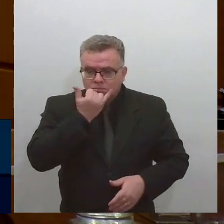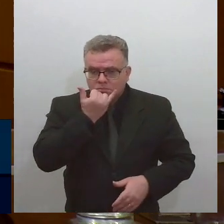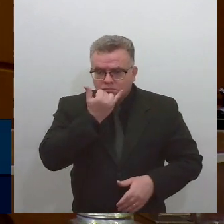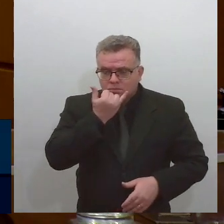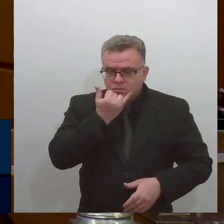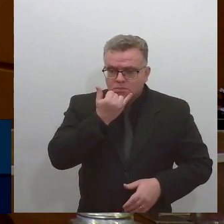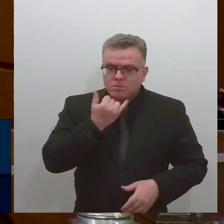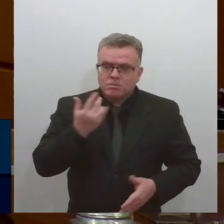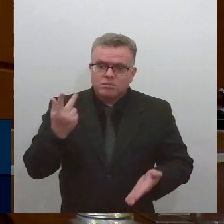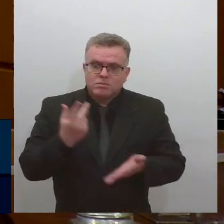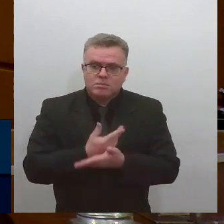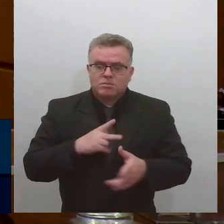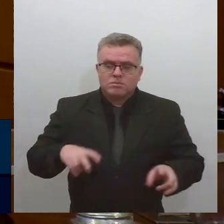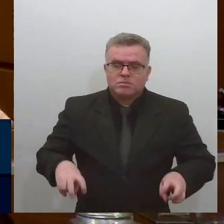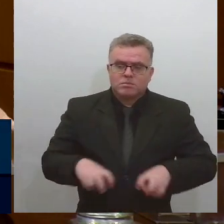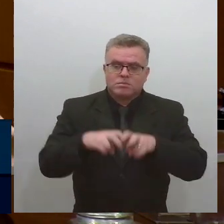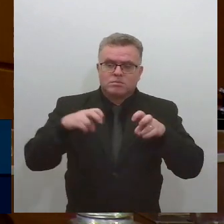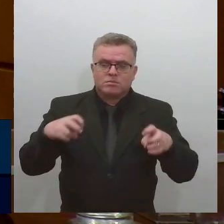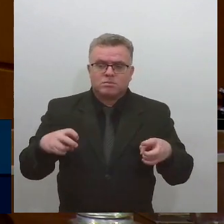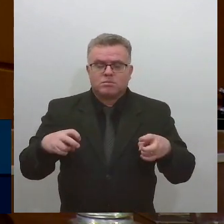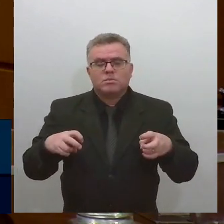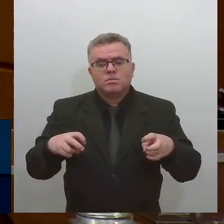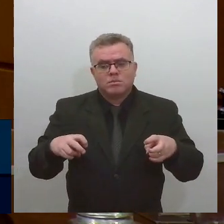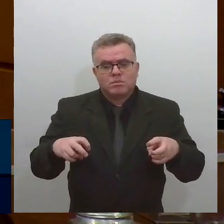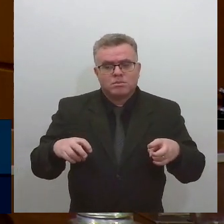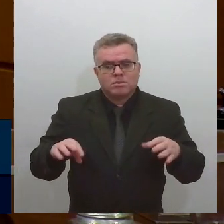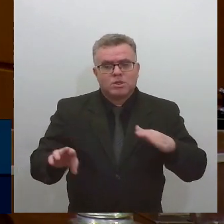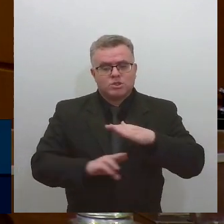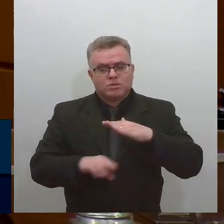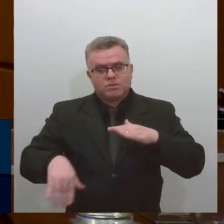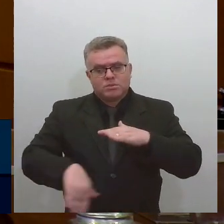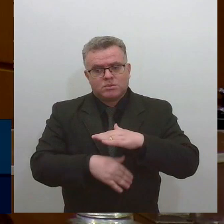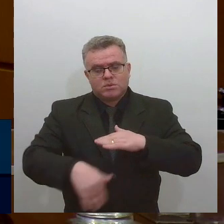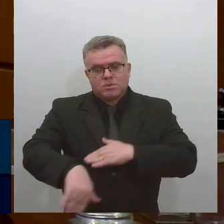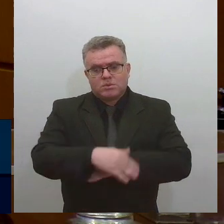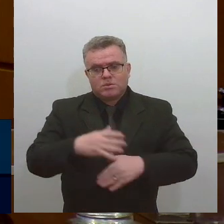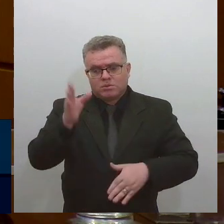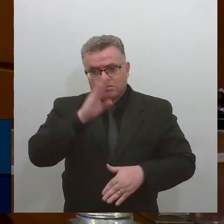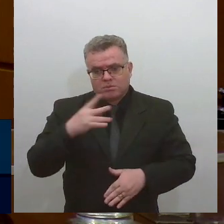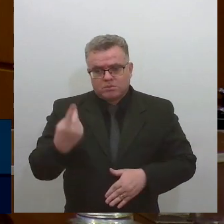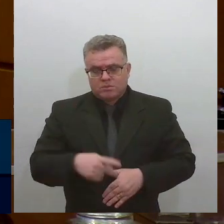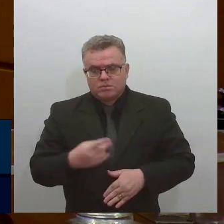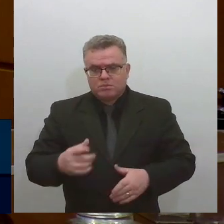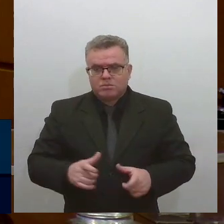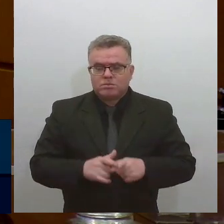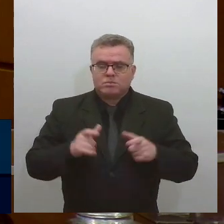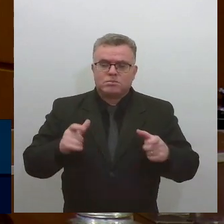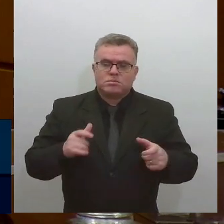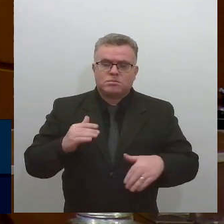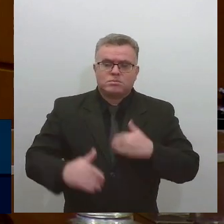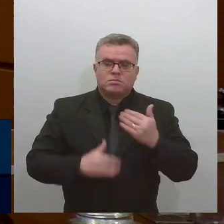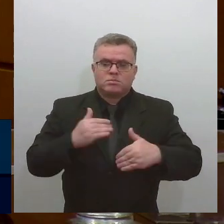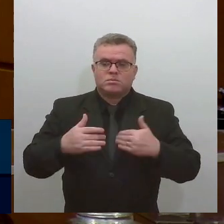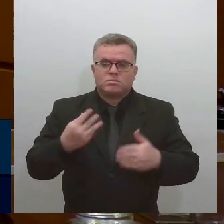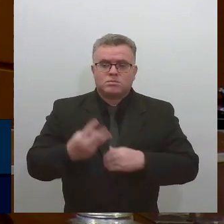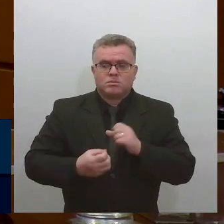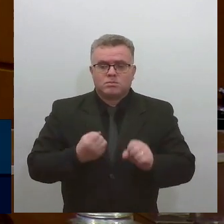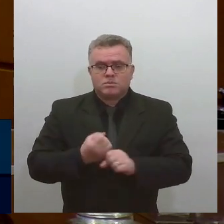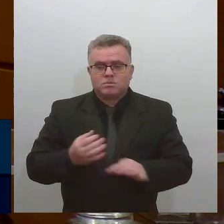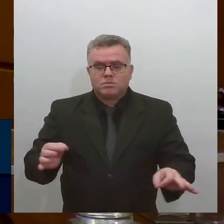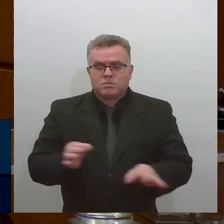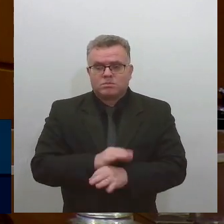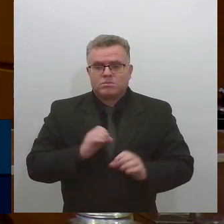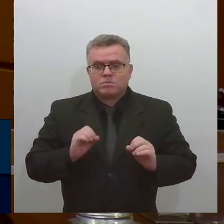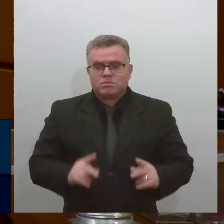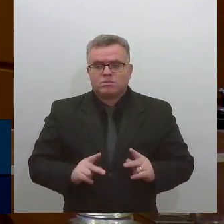não só em Sergipe mas no Brasil ele cresceu aí nos últimos 3 anos quando você faz um indicador quando você faz um